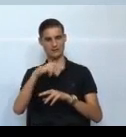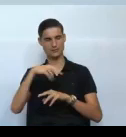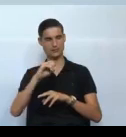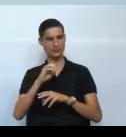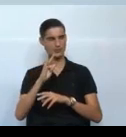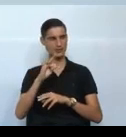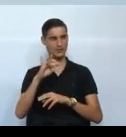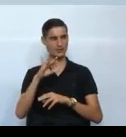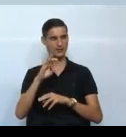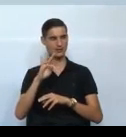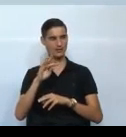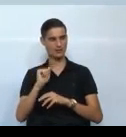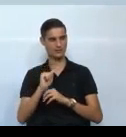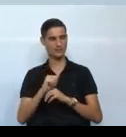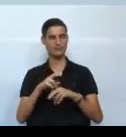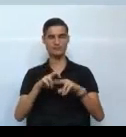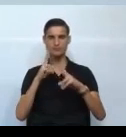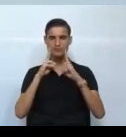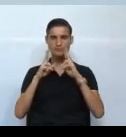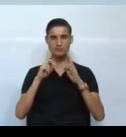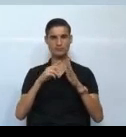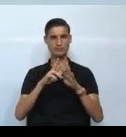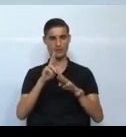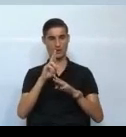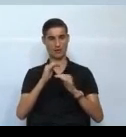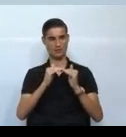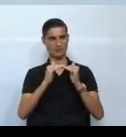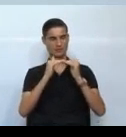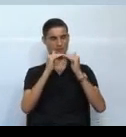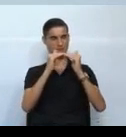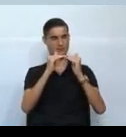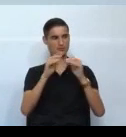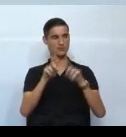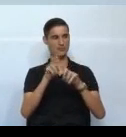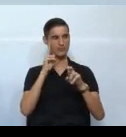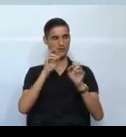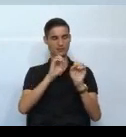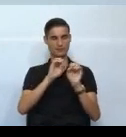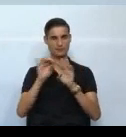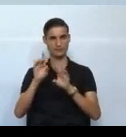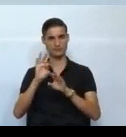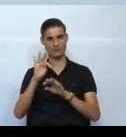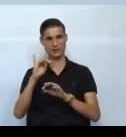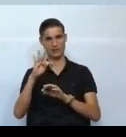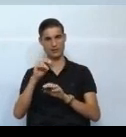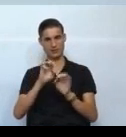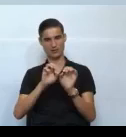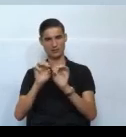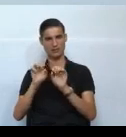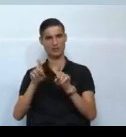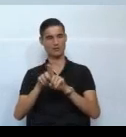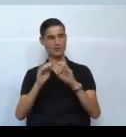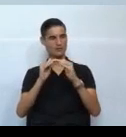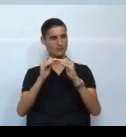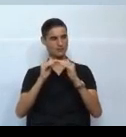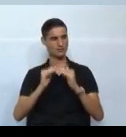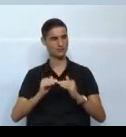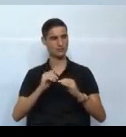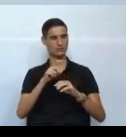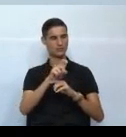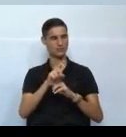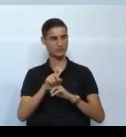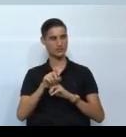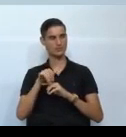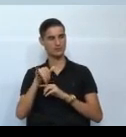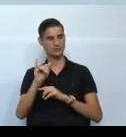θ. Então, nós temos que considerar esse r, temos que considerar esse θ, e temos que considerar esse